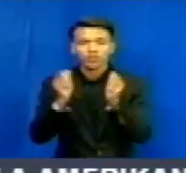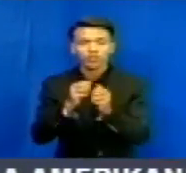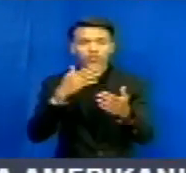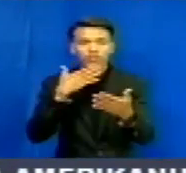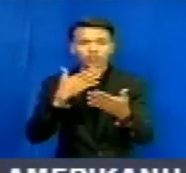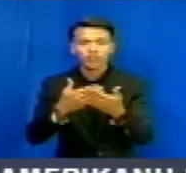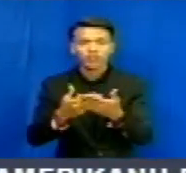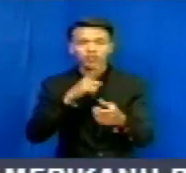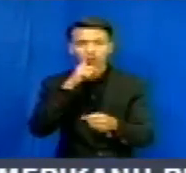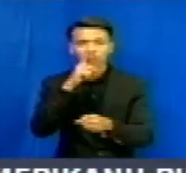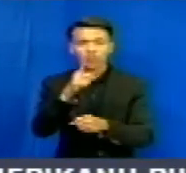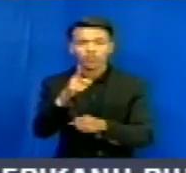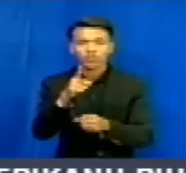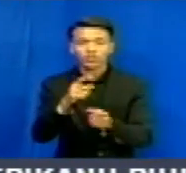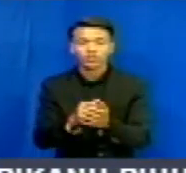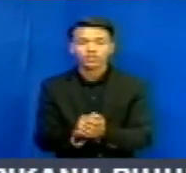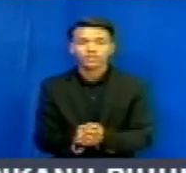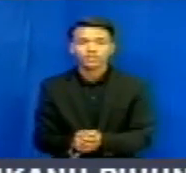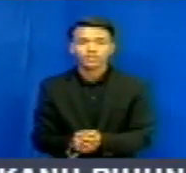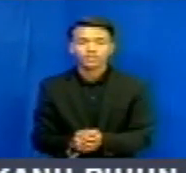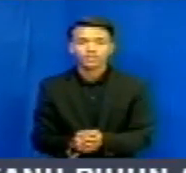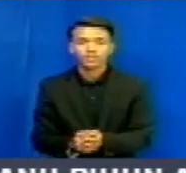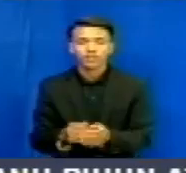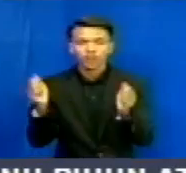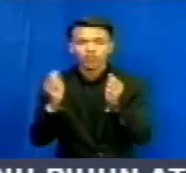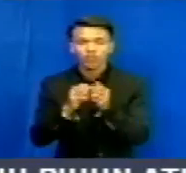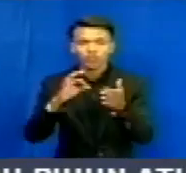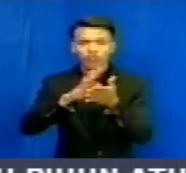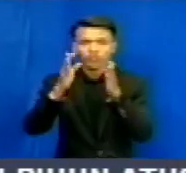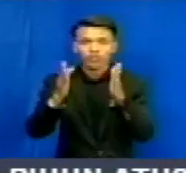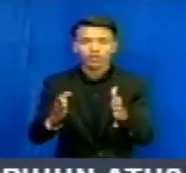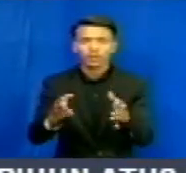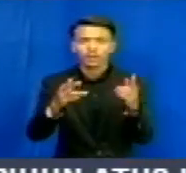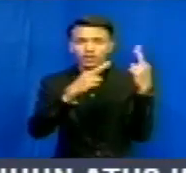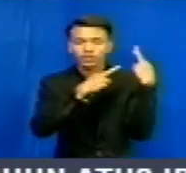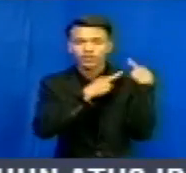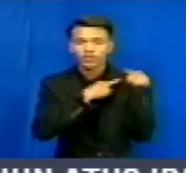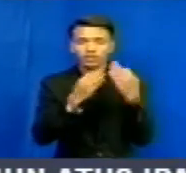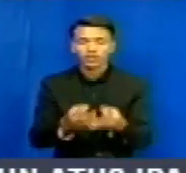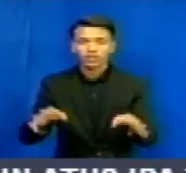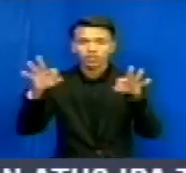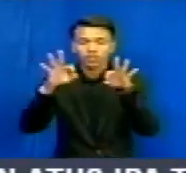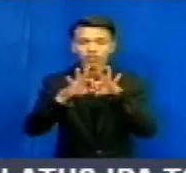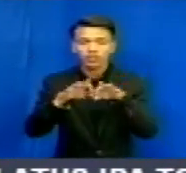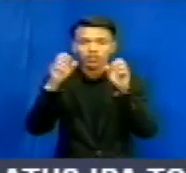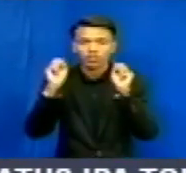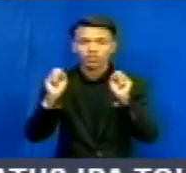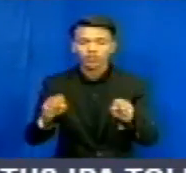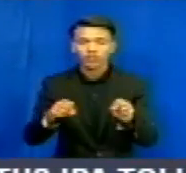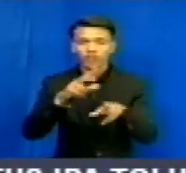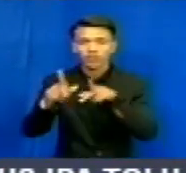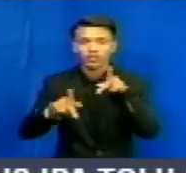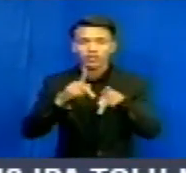currículo claro, e o formador ser na beca competente, nem importante a tu é